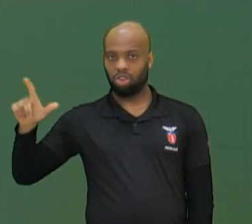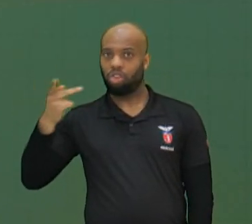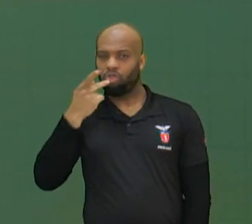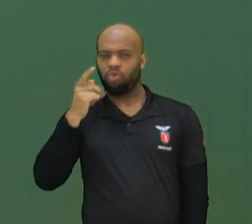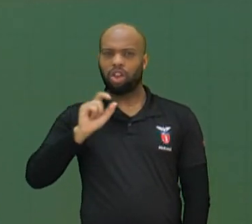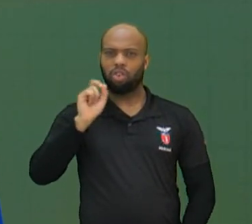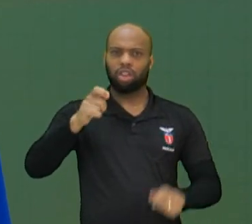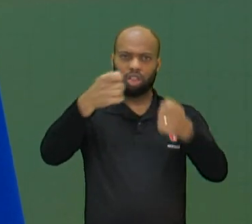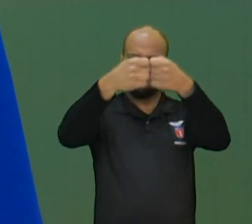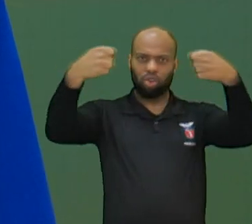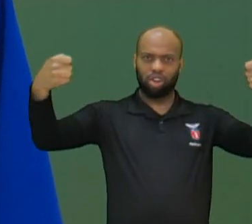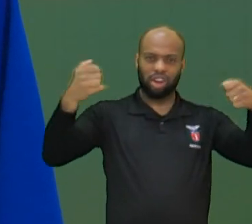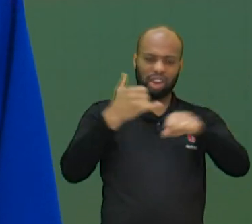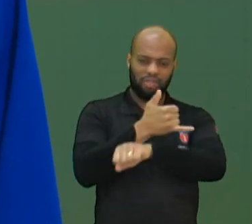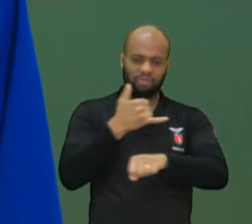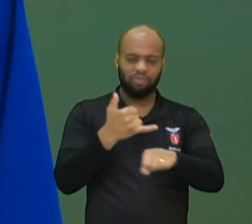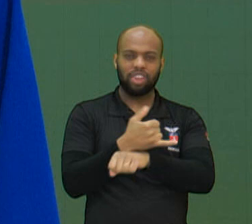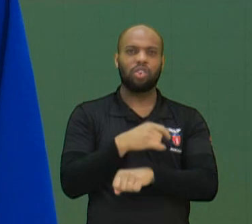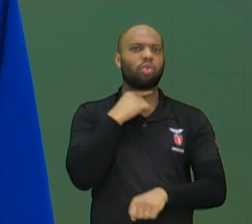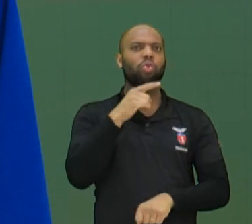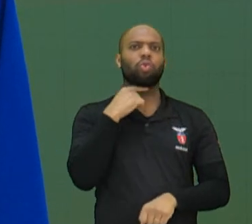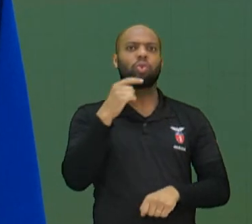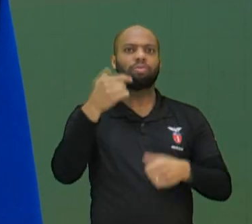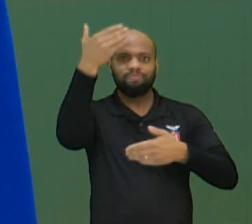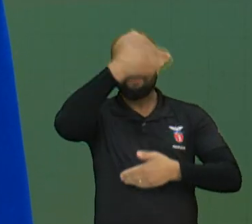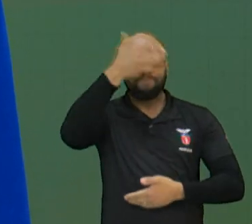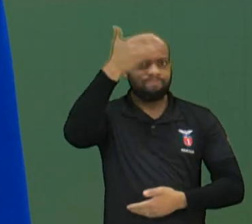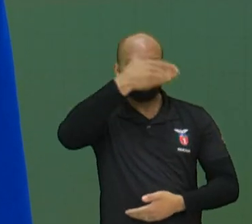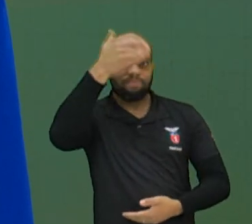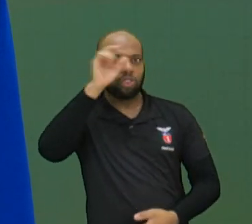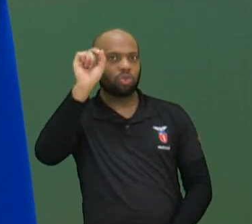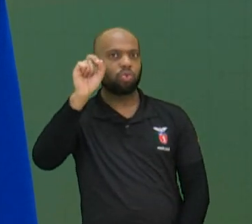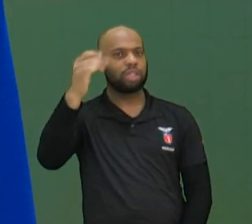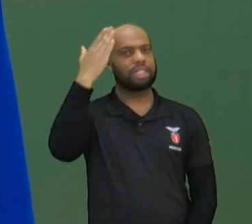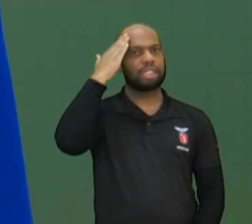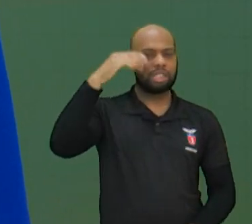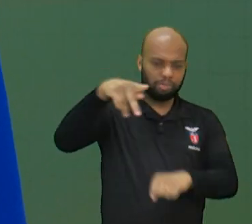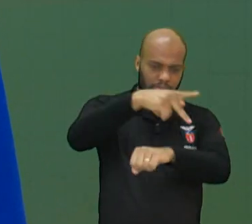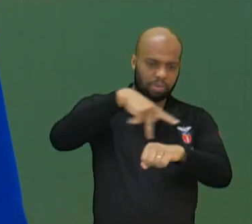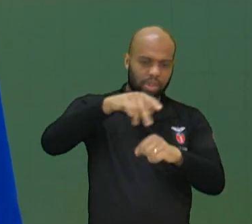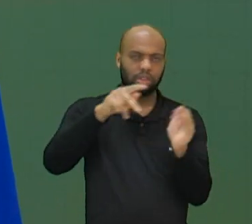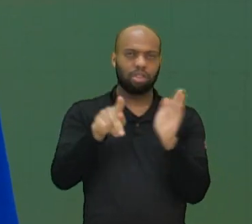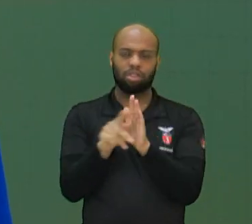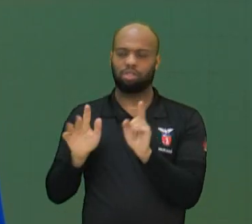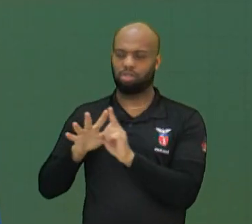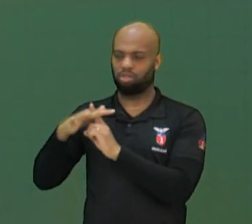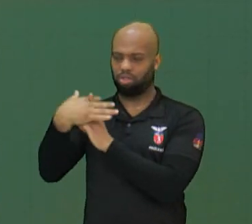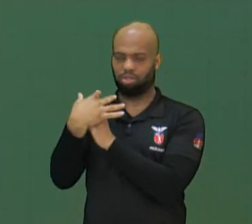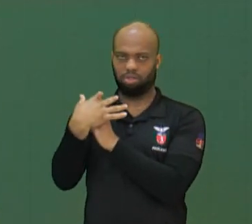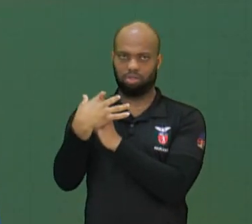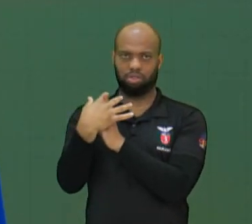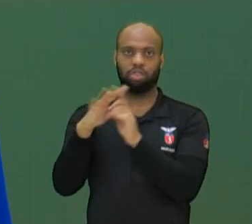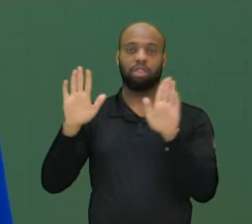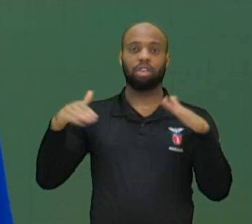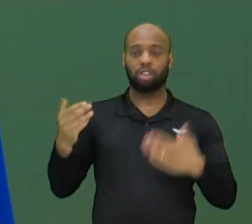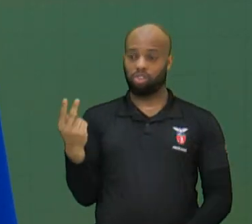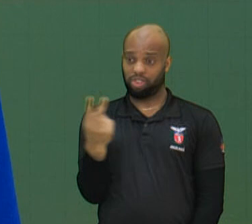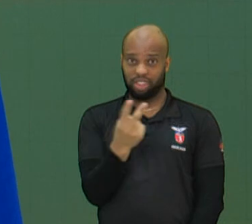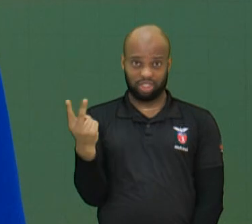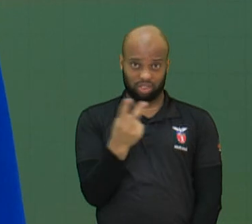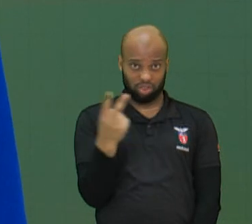o Ocidente de saber o que estavam fazendo as nações socialistas. Esses dois